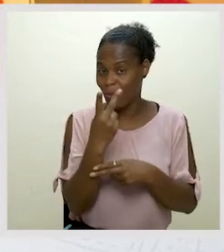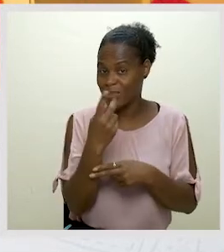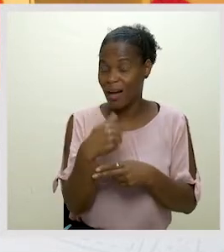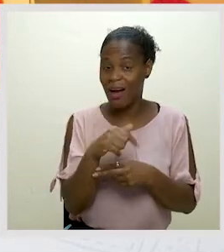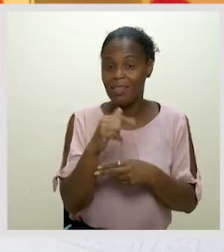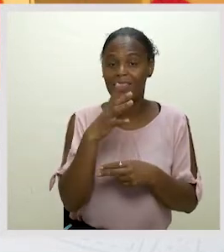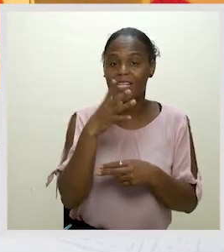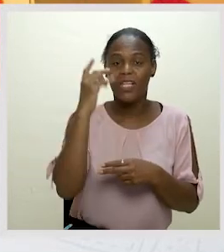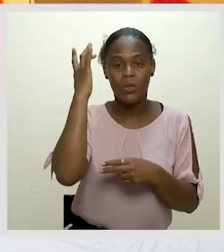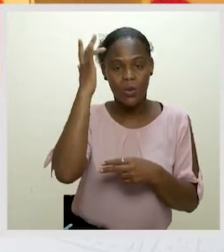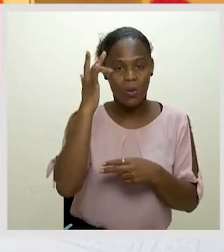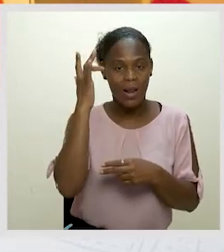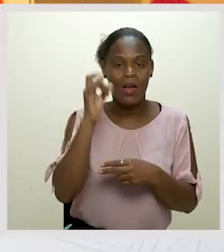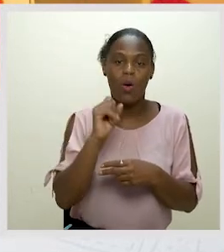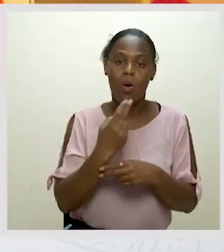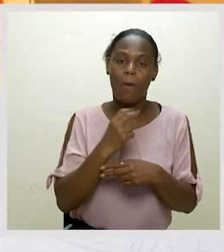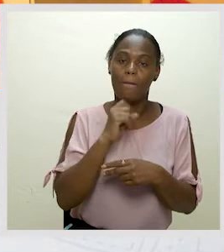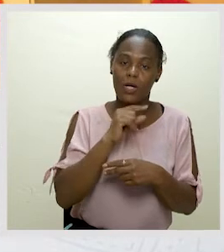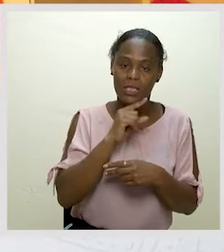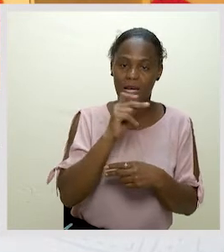teorias, que é a teoria ou hipótese